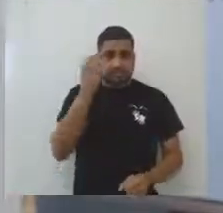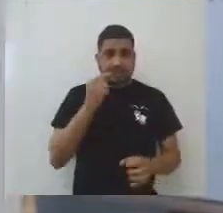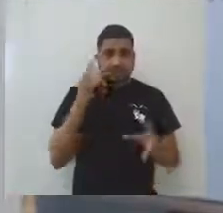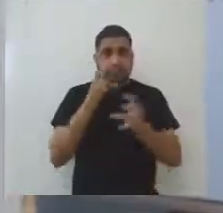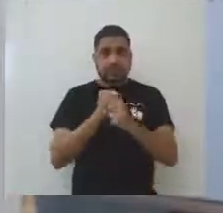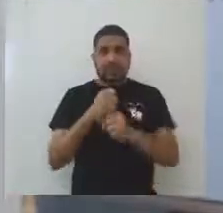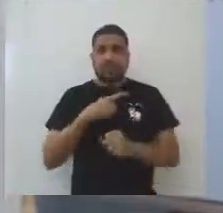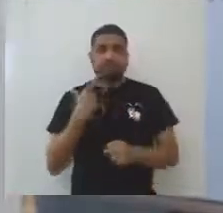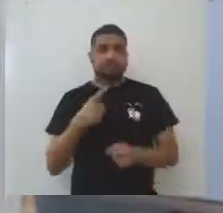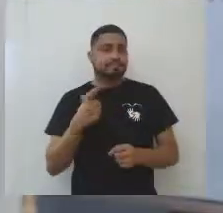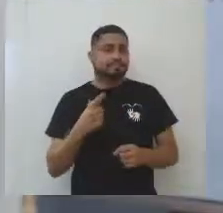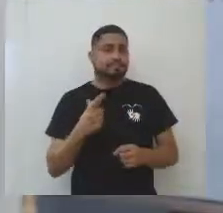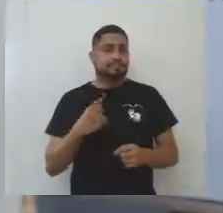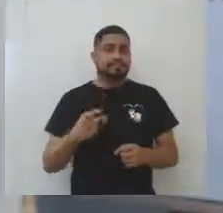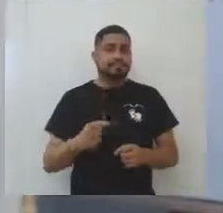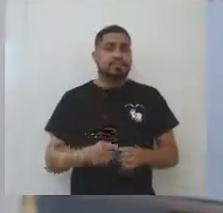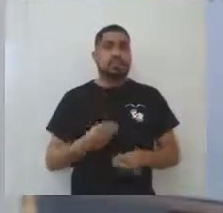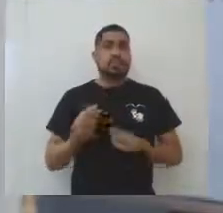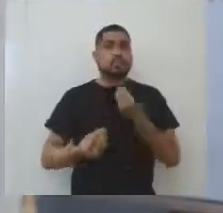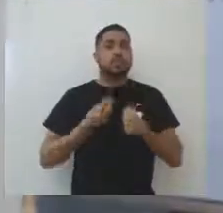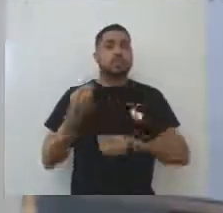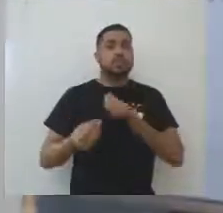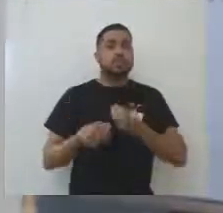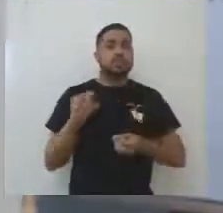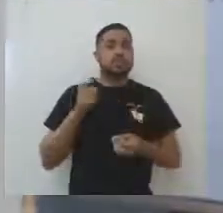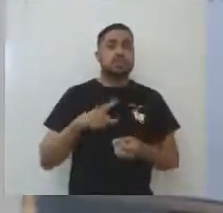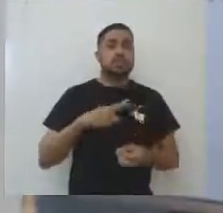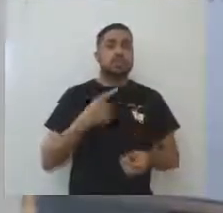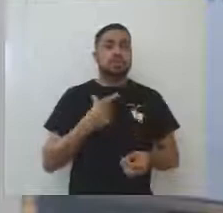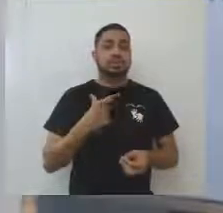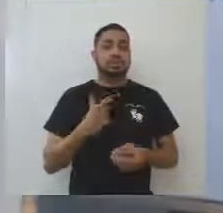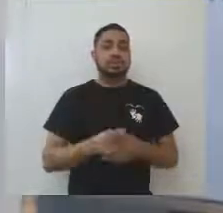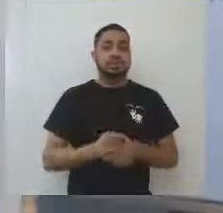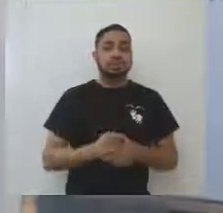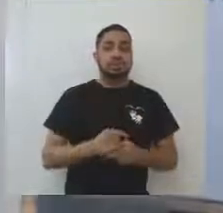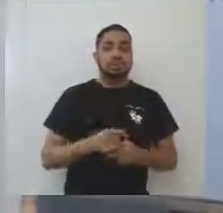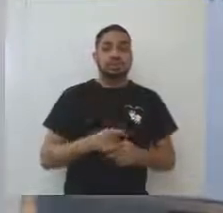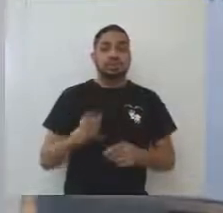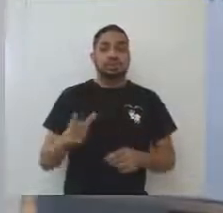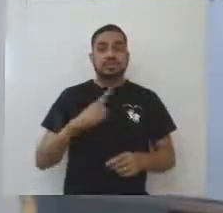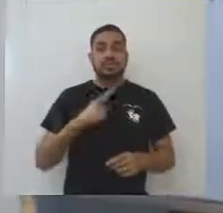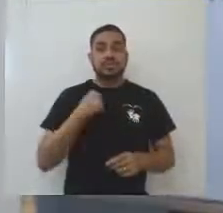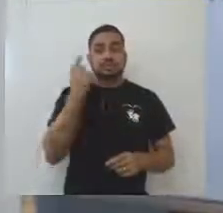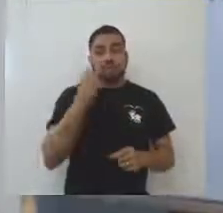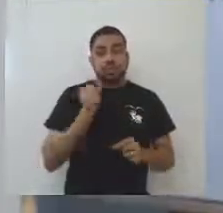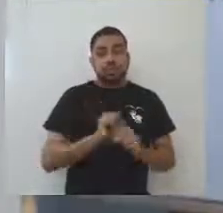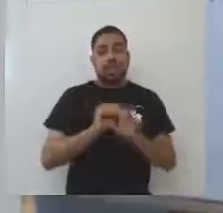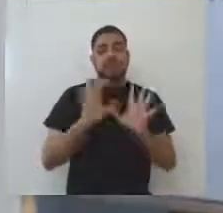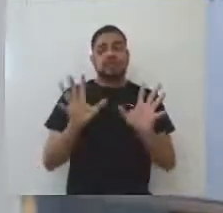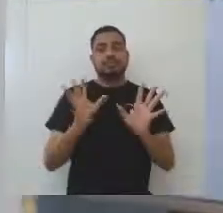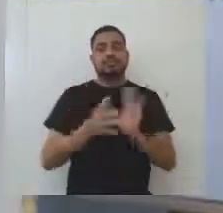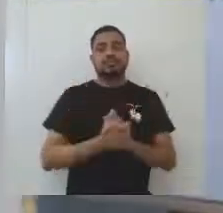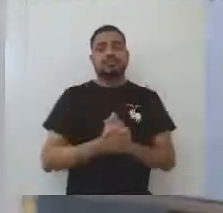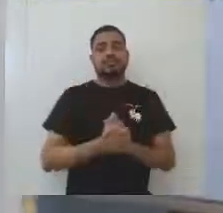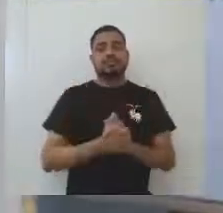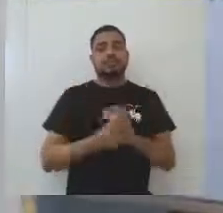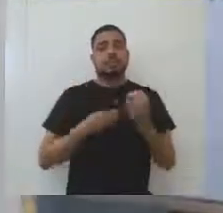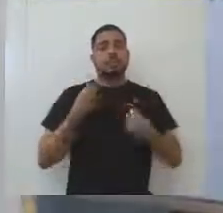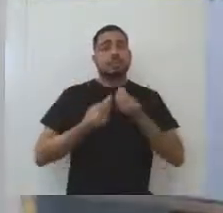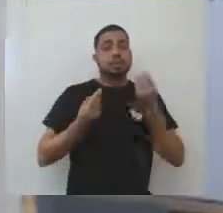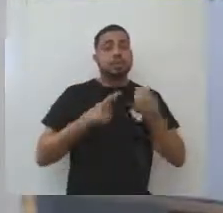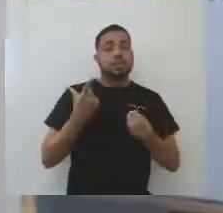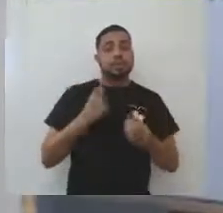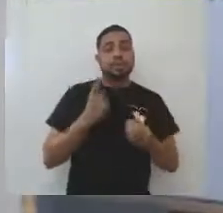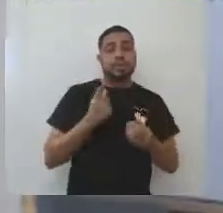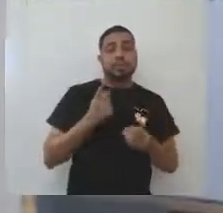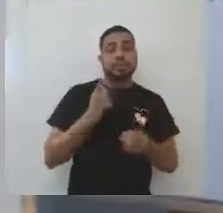não existe mais a possibilidade, você não tem mais a possibilidade dela ter olhos claros. Como você não tem mais a